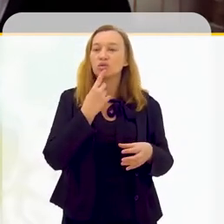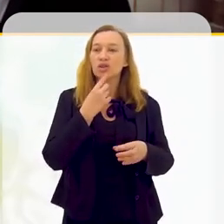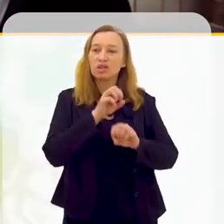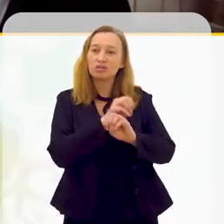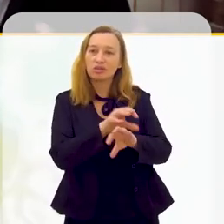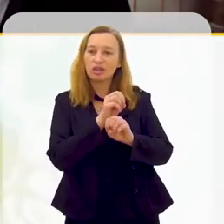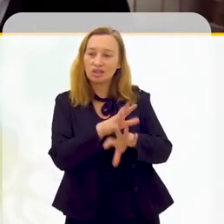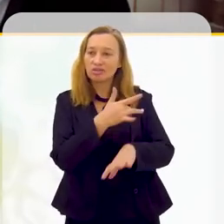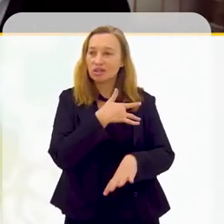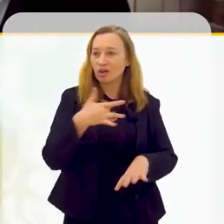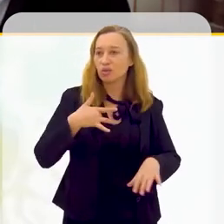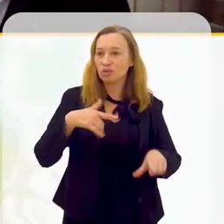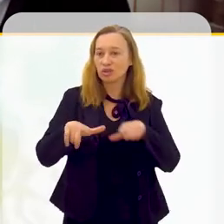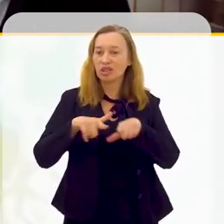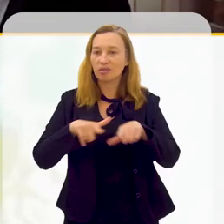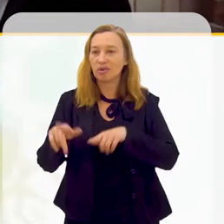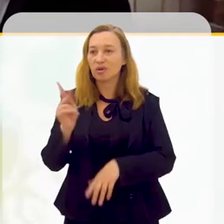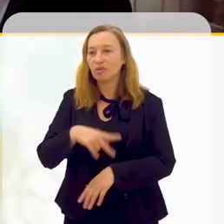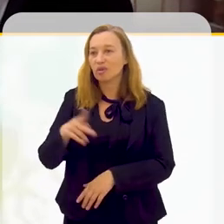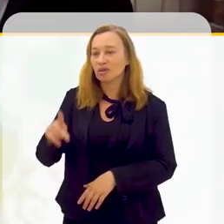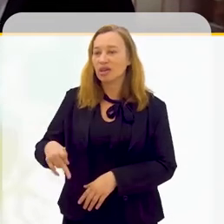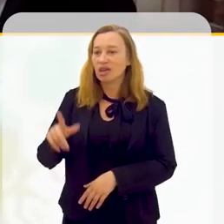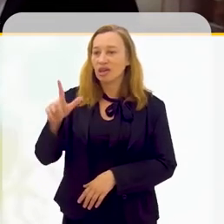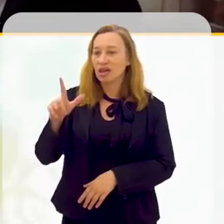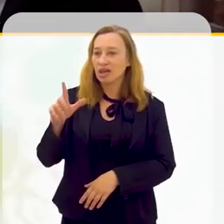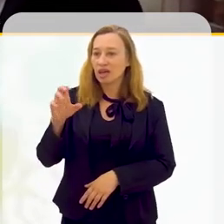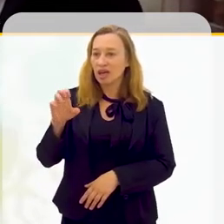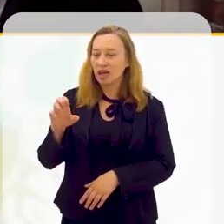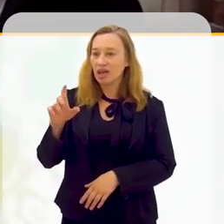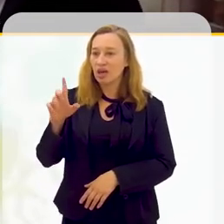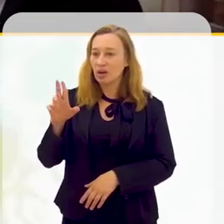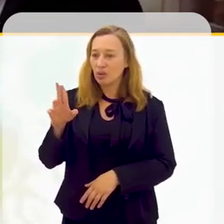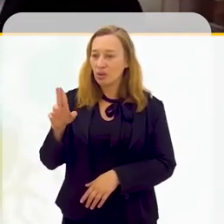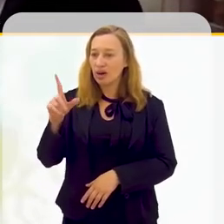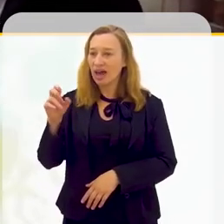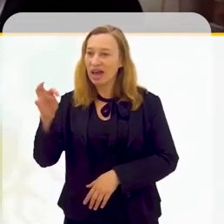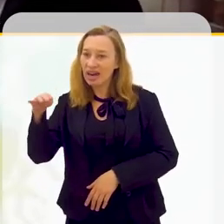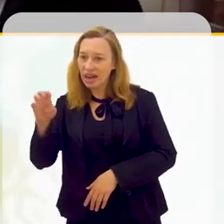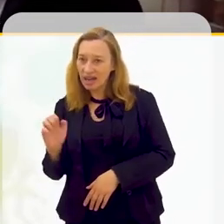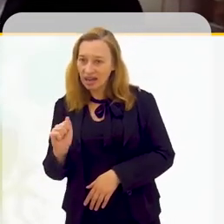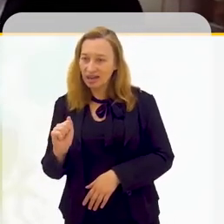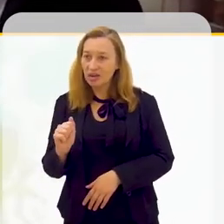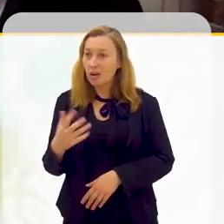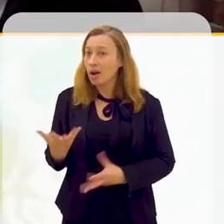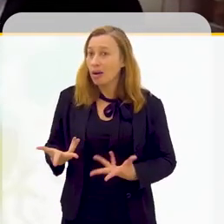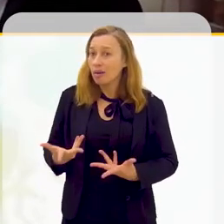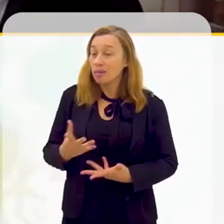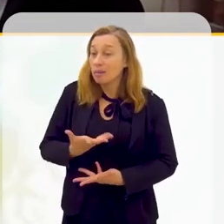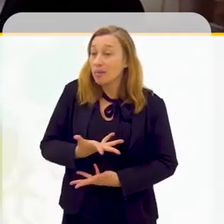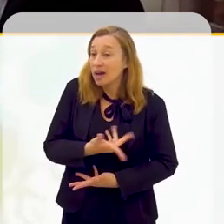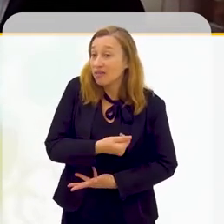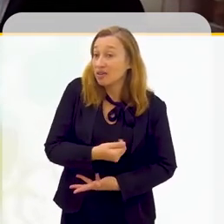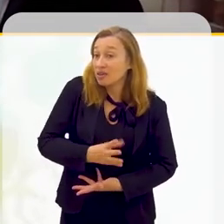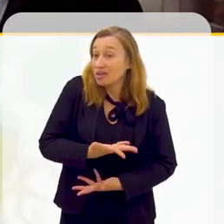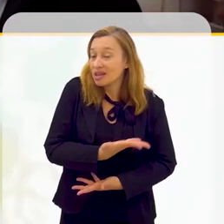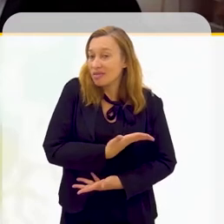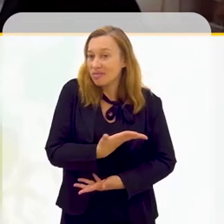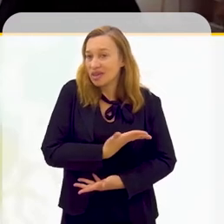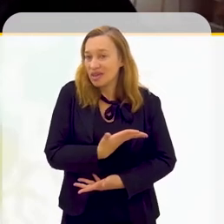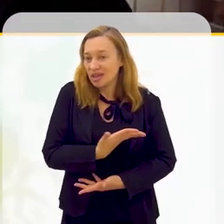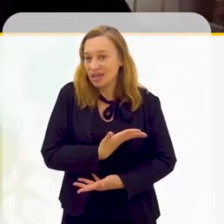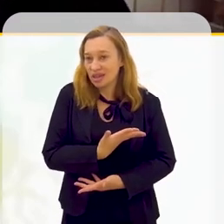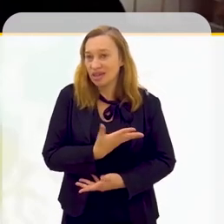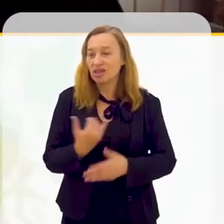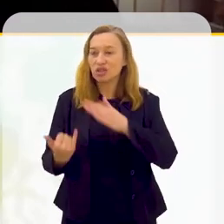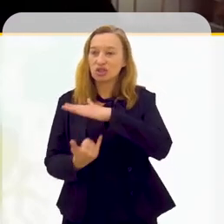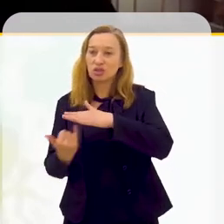educação saúde e trabalho com uma professora Eulália Fernandes uma grande querida que era do